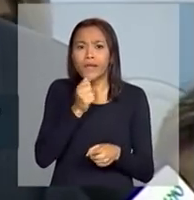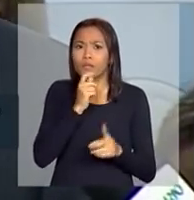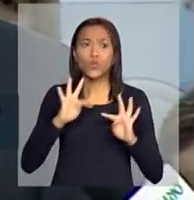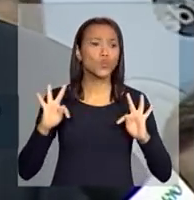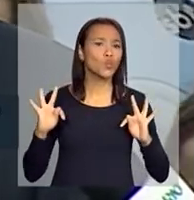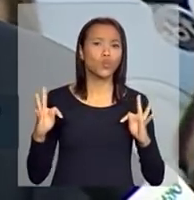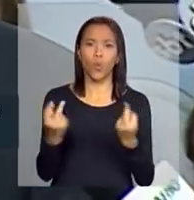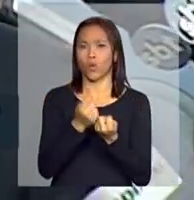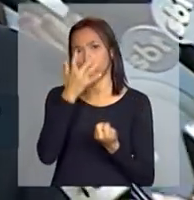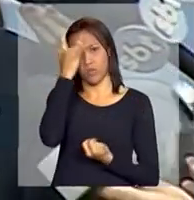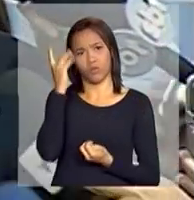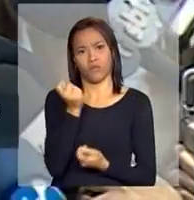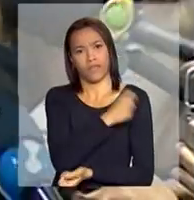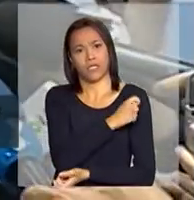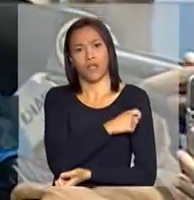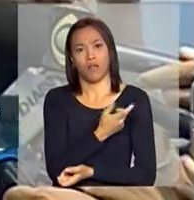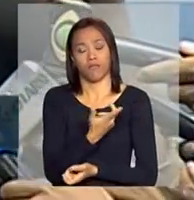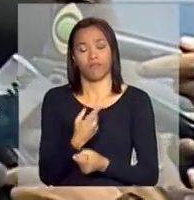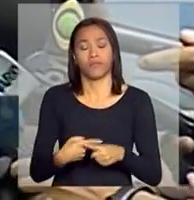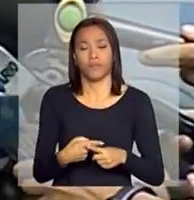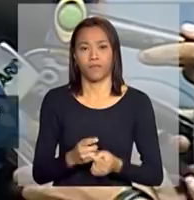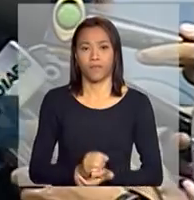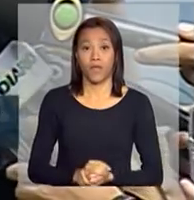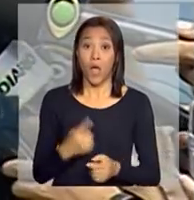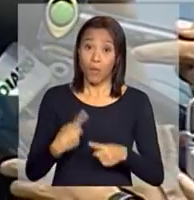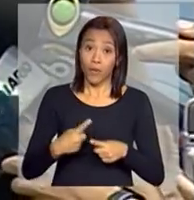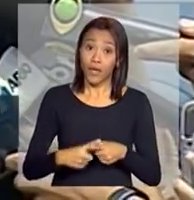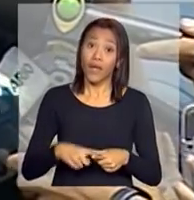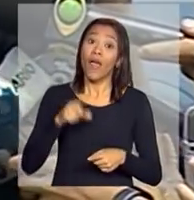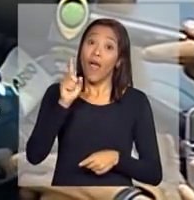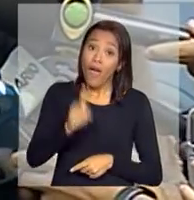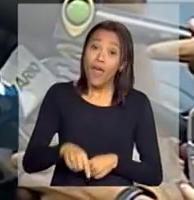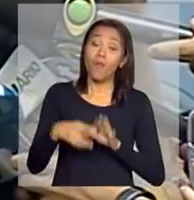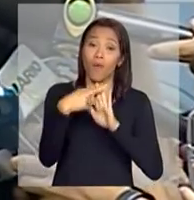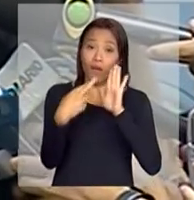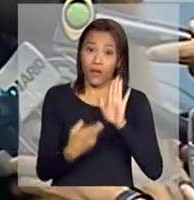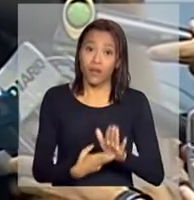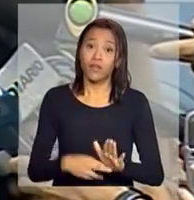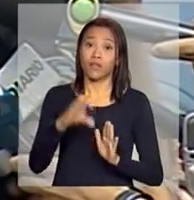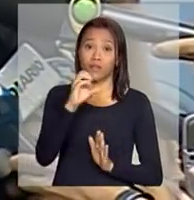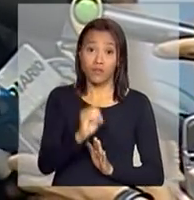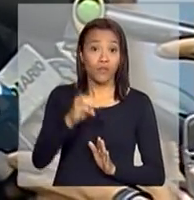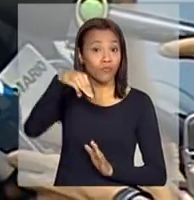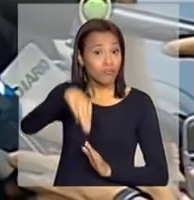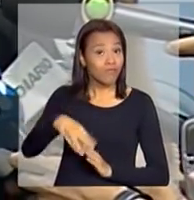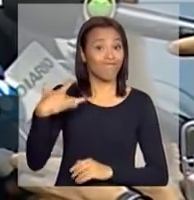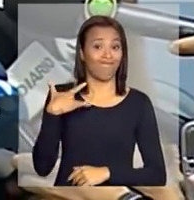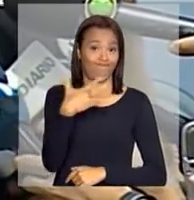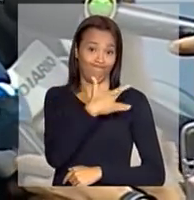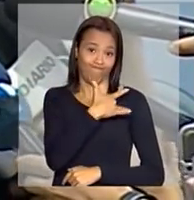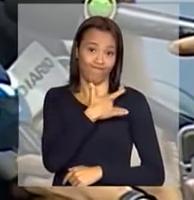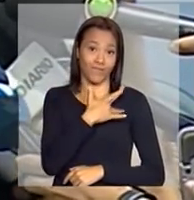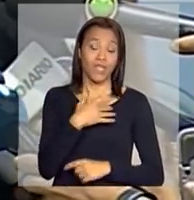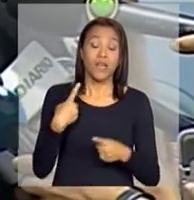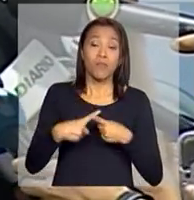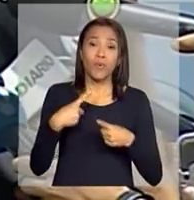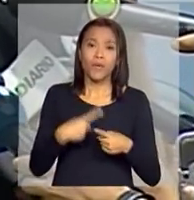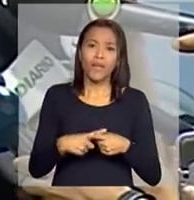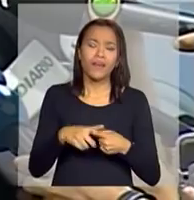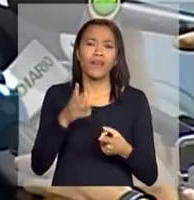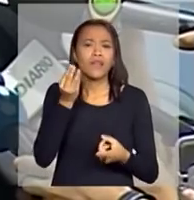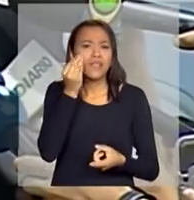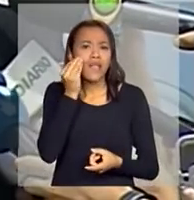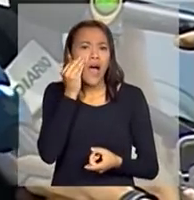toda a população? Porque essa é uma definição da Organização Mundial de Saúde e uma definição de consenso